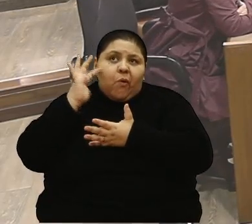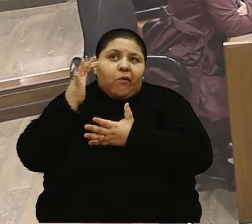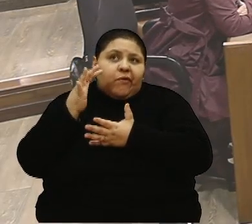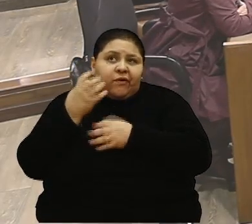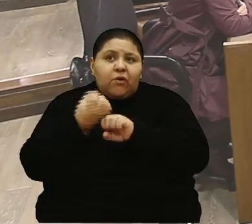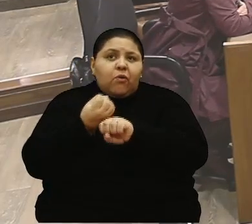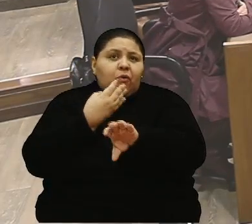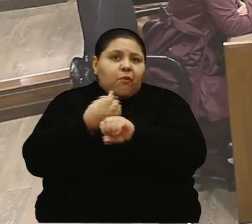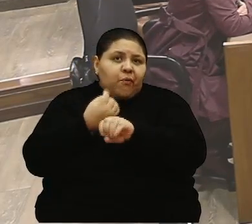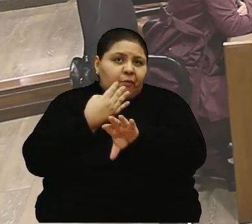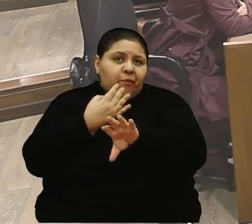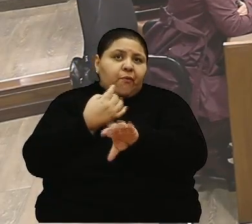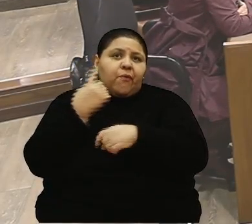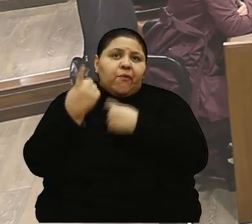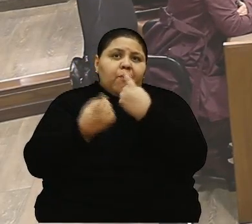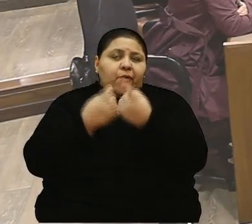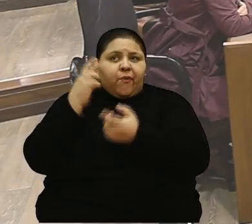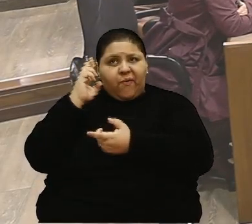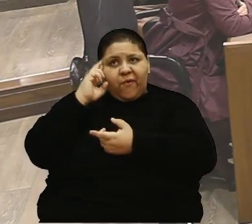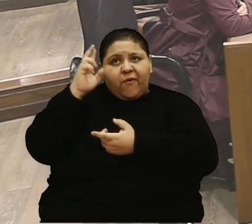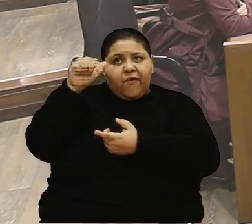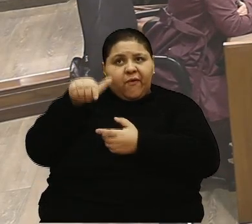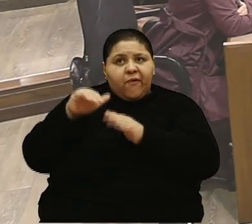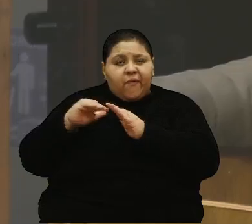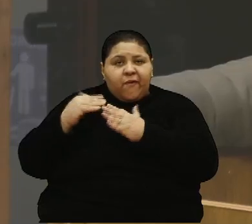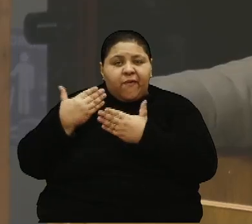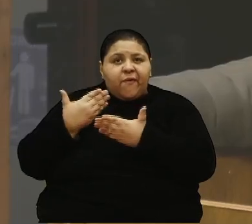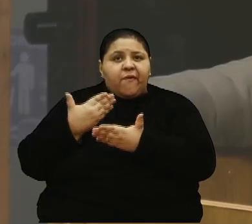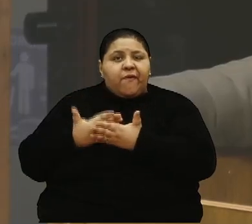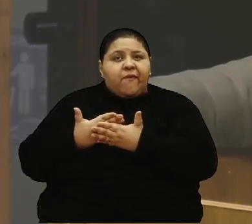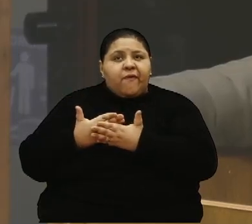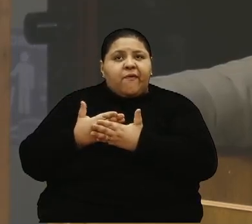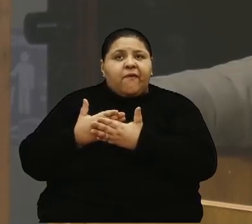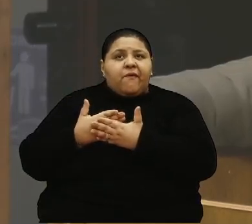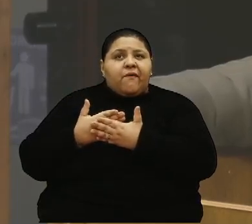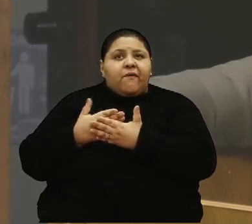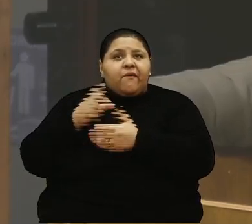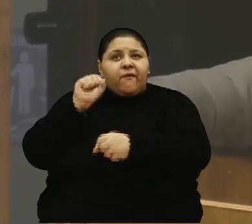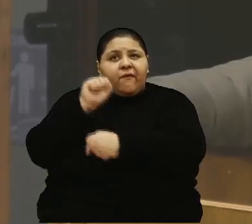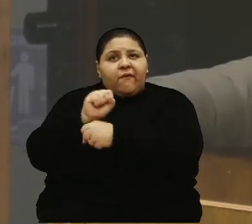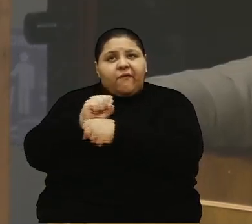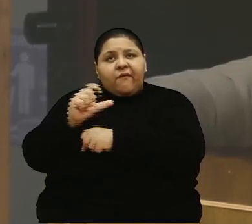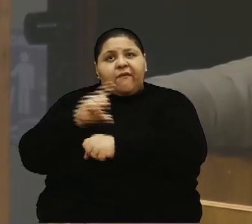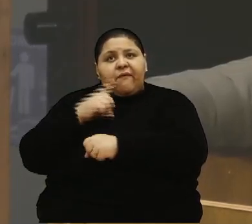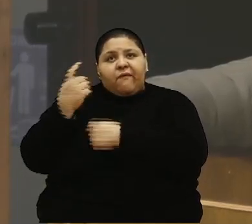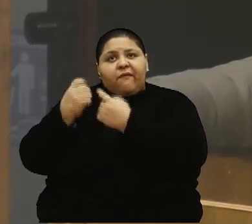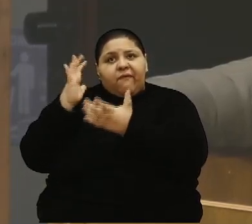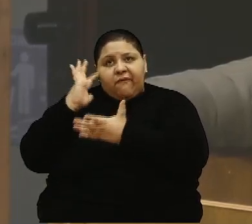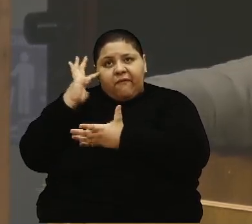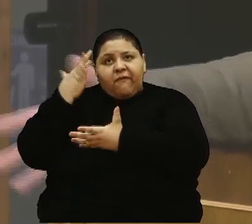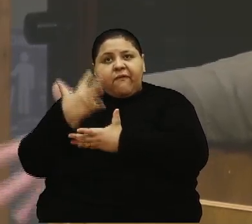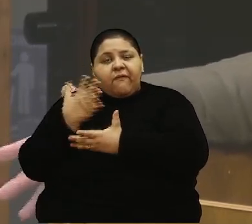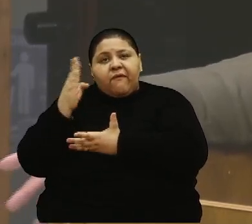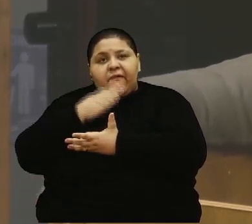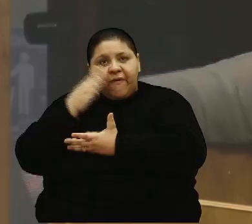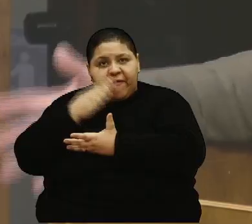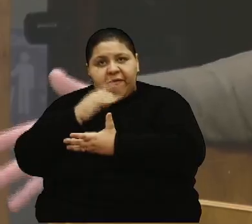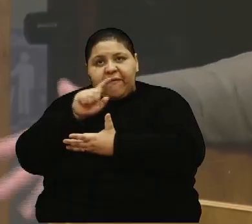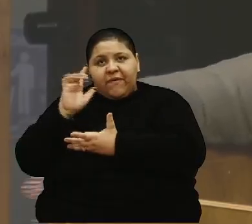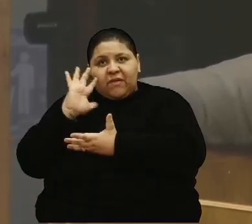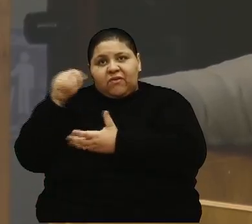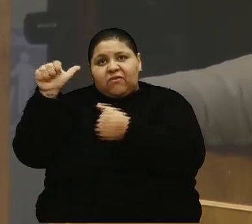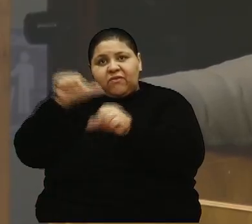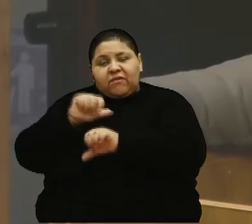SMED, inclusive com algumas diretoras dessas escolas, e esperamos que nós tenhamos alguma solução imediata para não ocorrer o pior